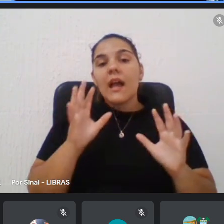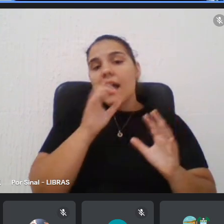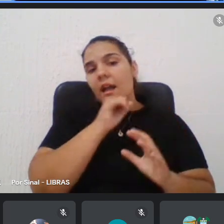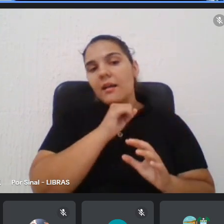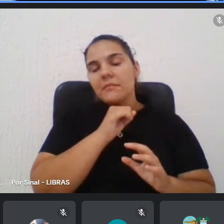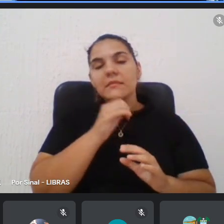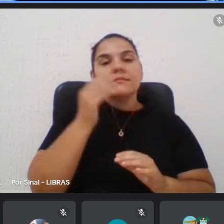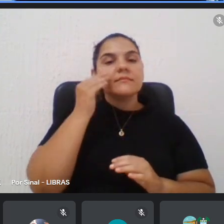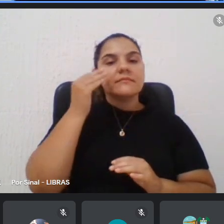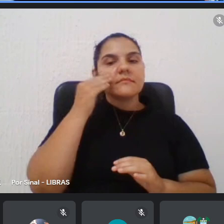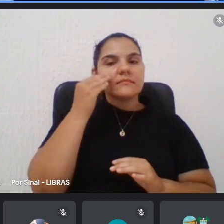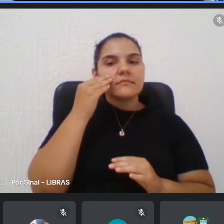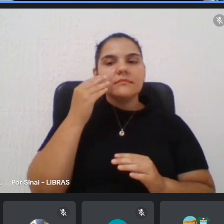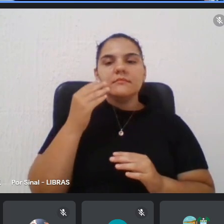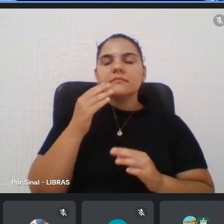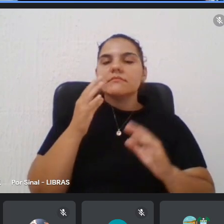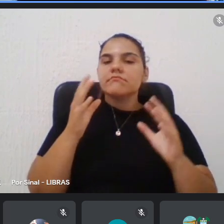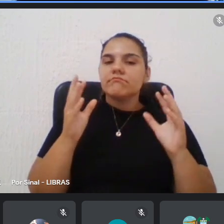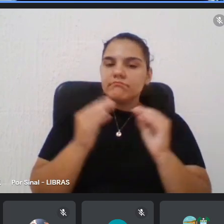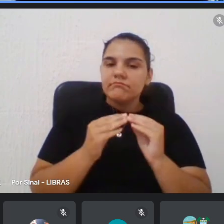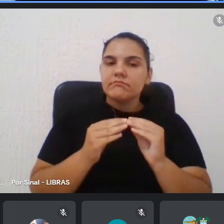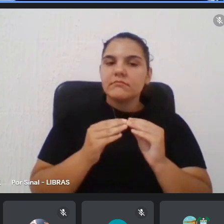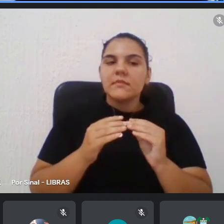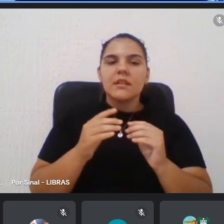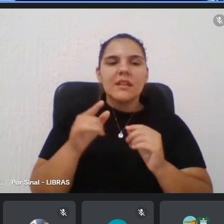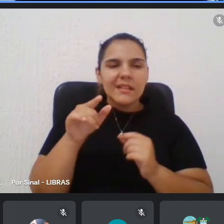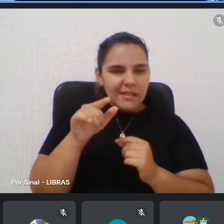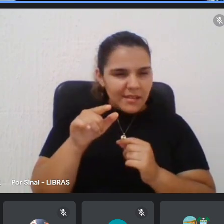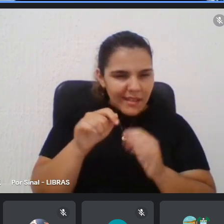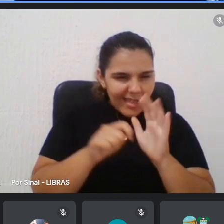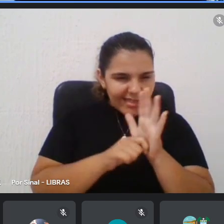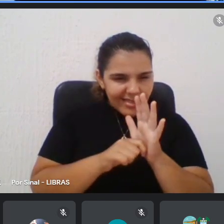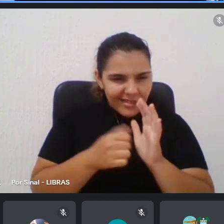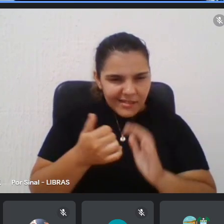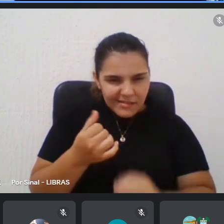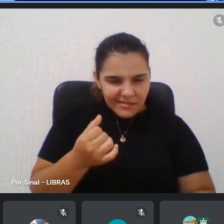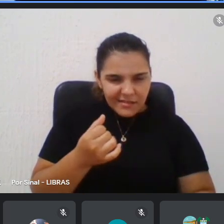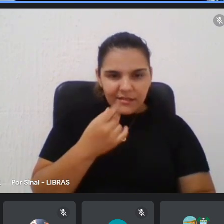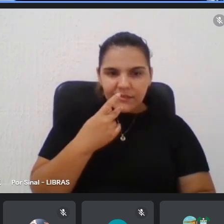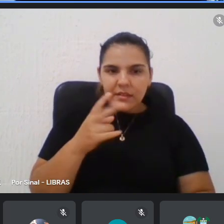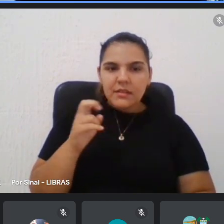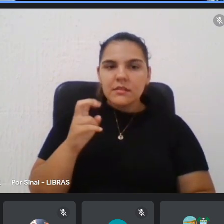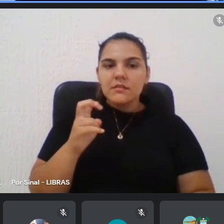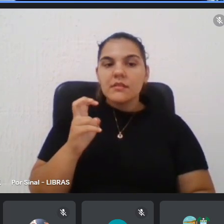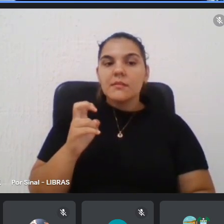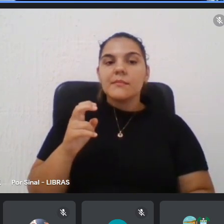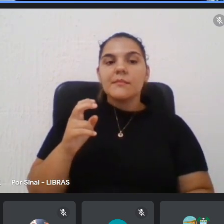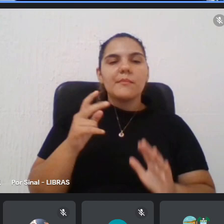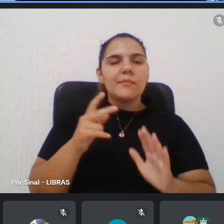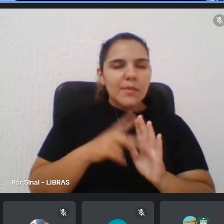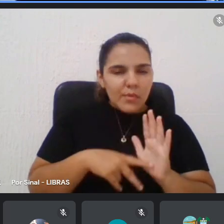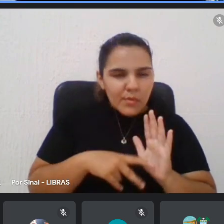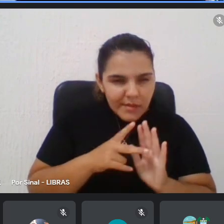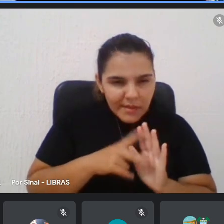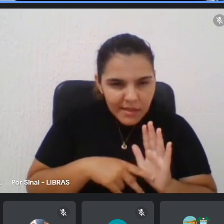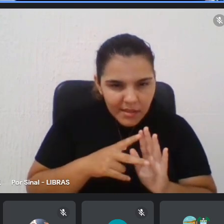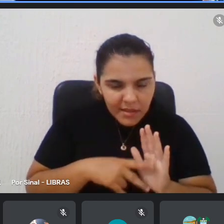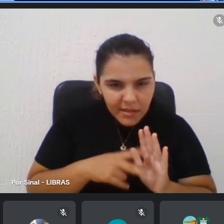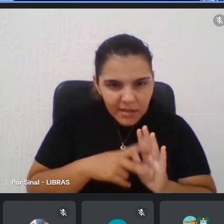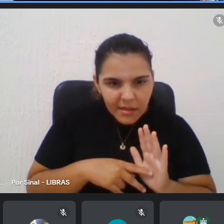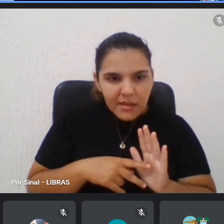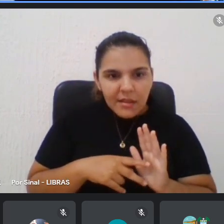nesse artigo 16, que são as políticas de ação afirmativa dentro da lei Paulo Gustavo,